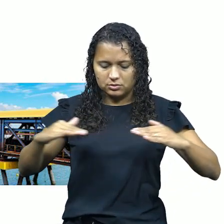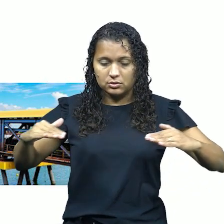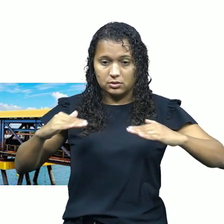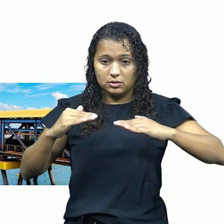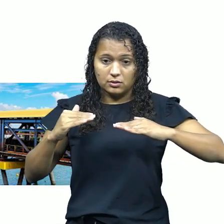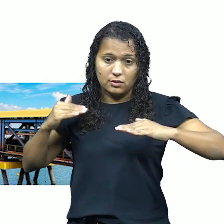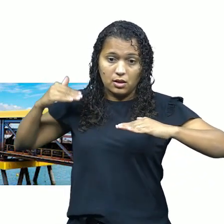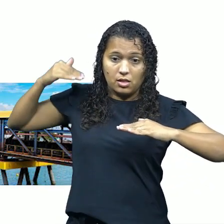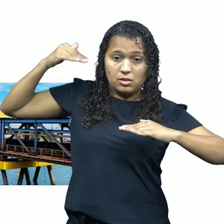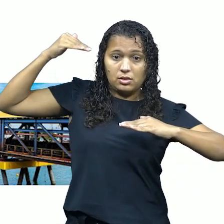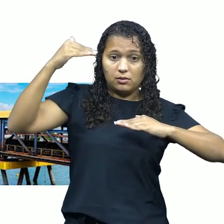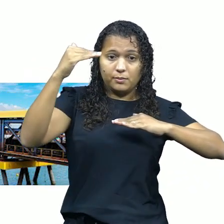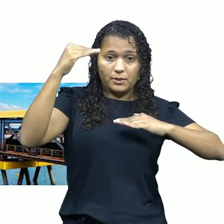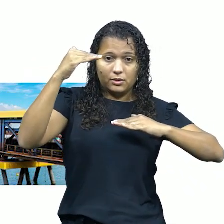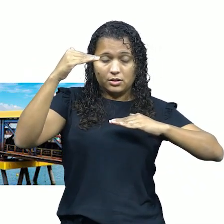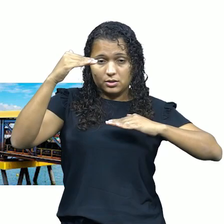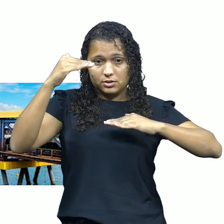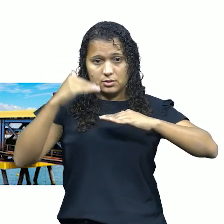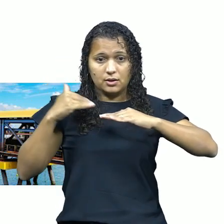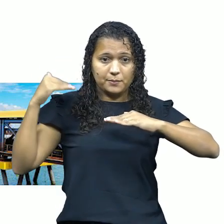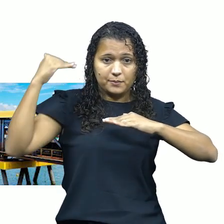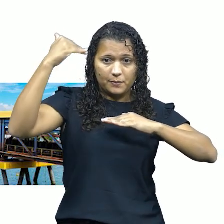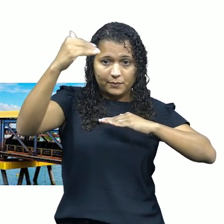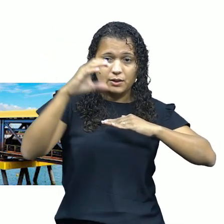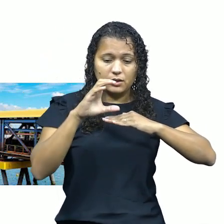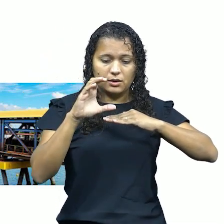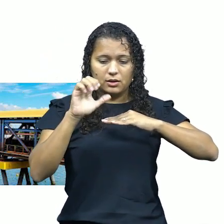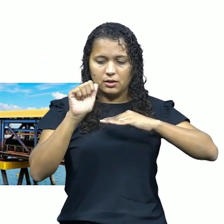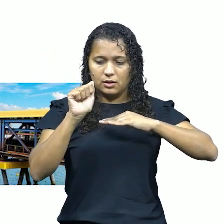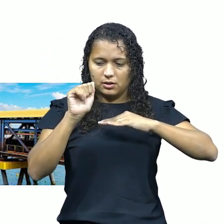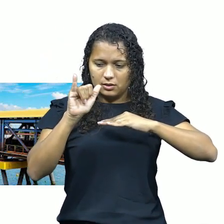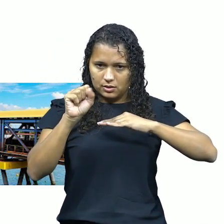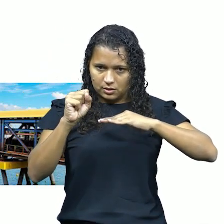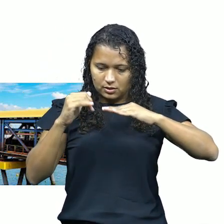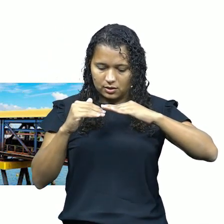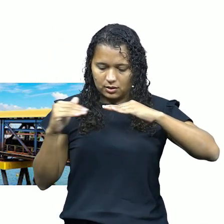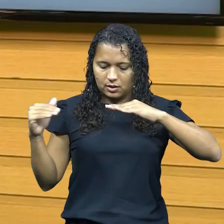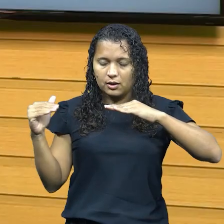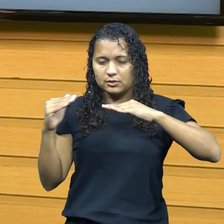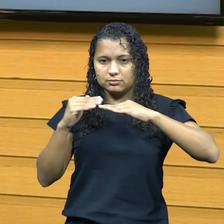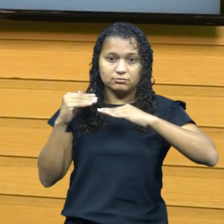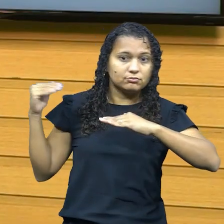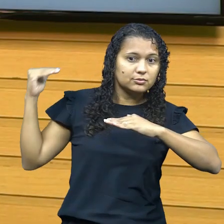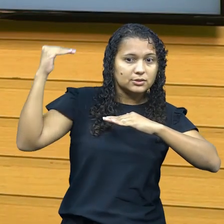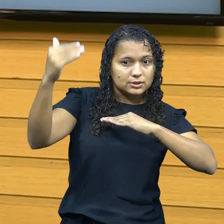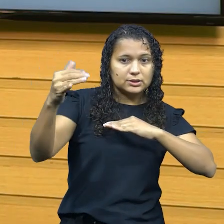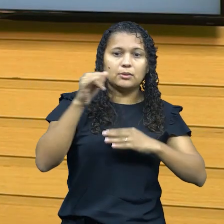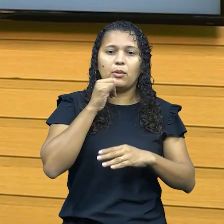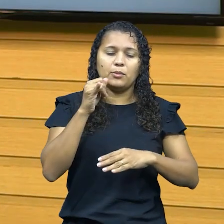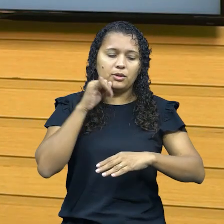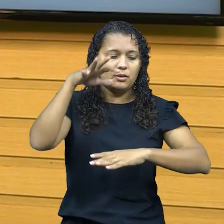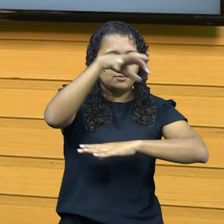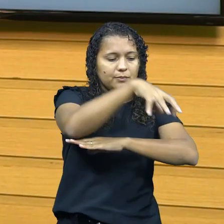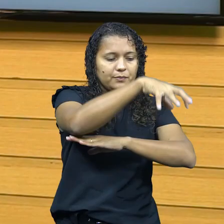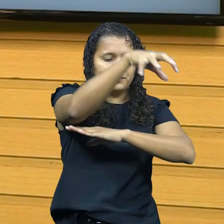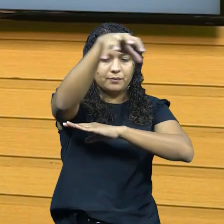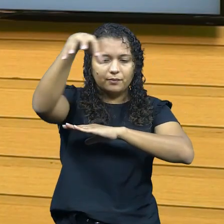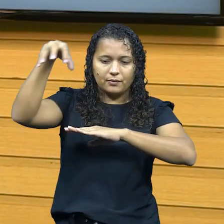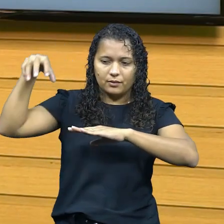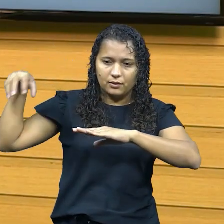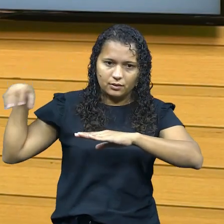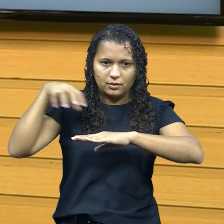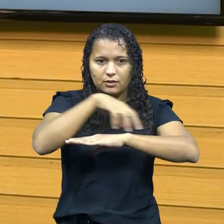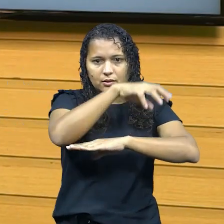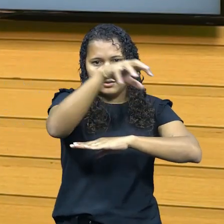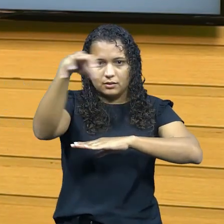do cais, então tudo que é utilizado para fazer a operação do porto, a operação de embarque e desembarque, a operação